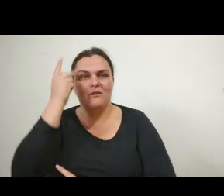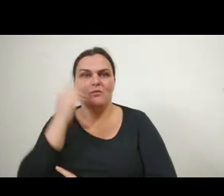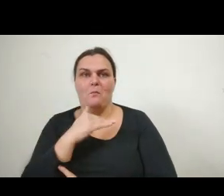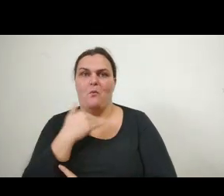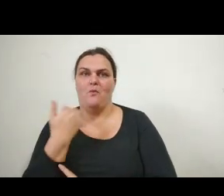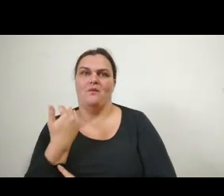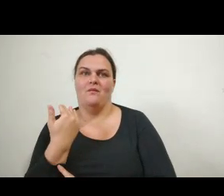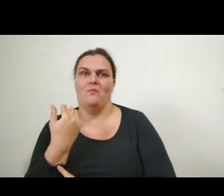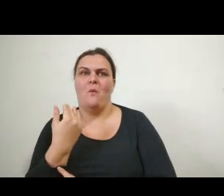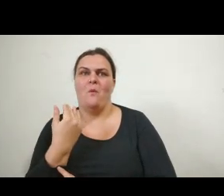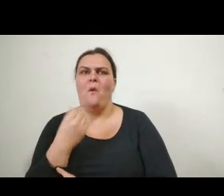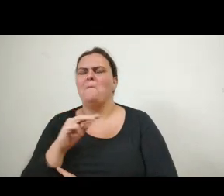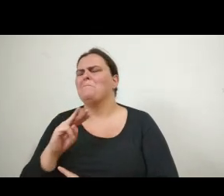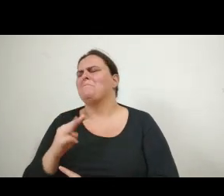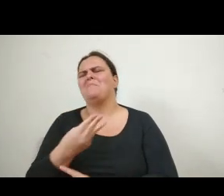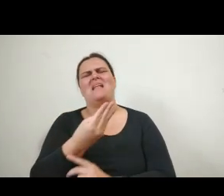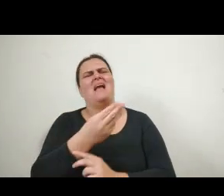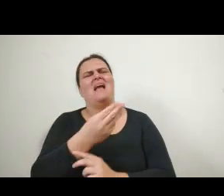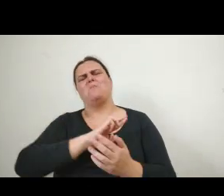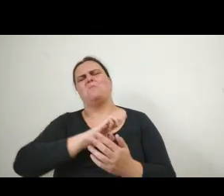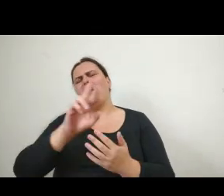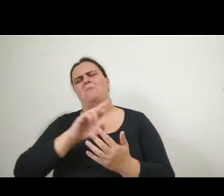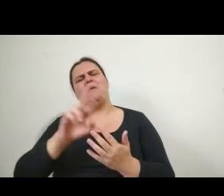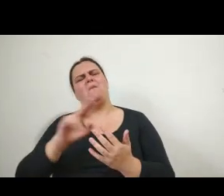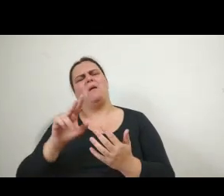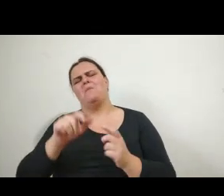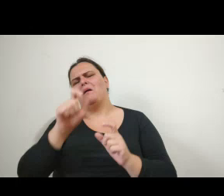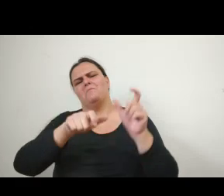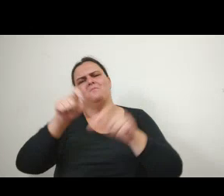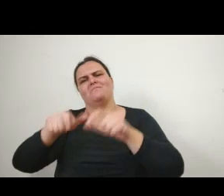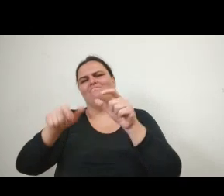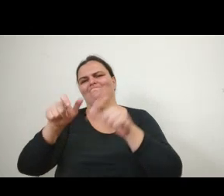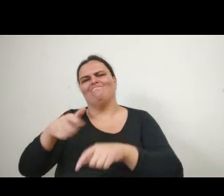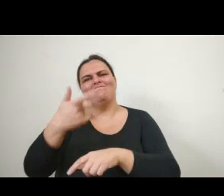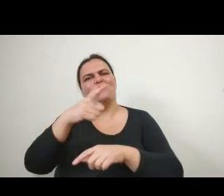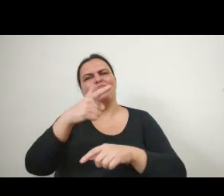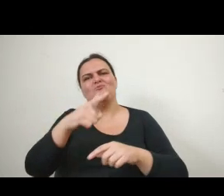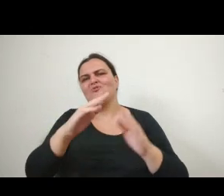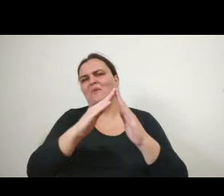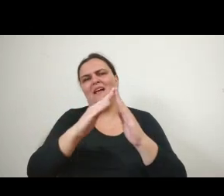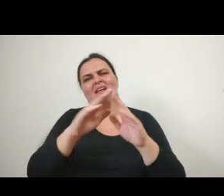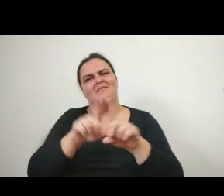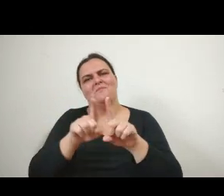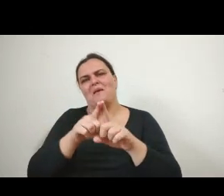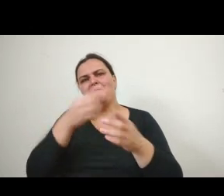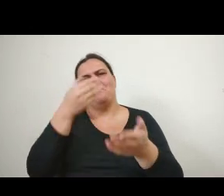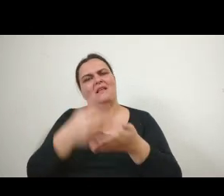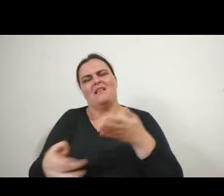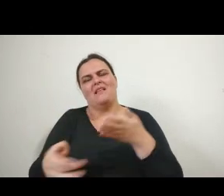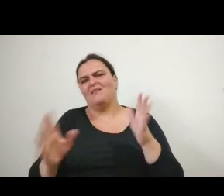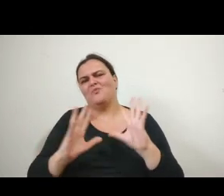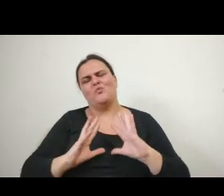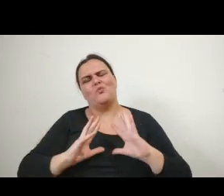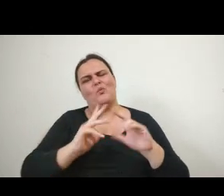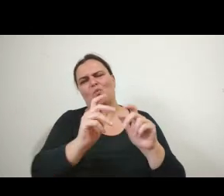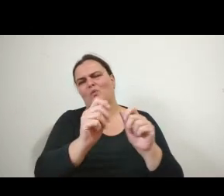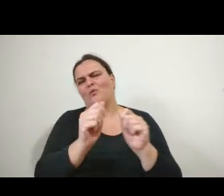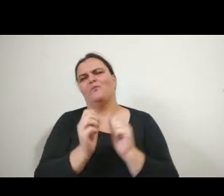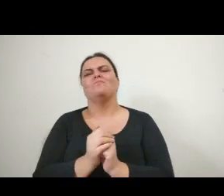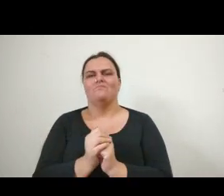Esses desastres naturais, né, eles sempre ocorreram, né, na história do nosso país, né,